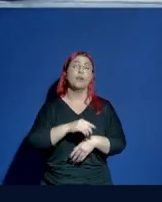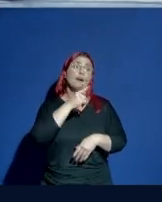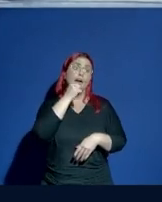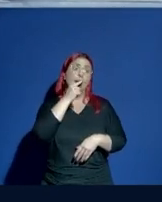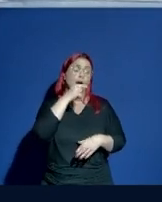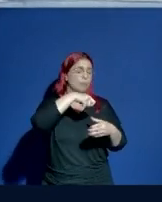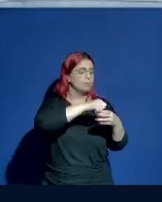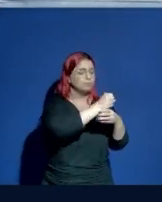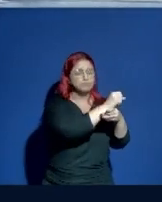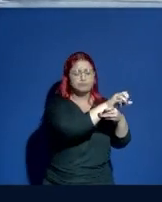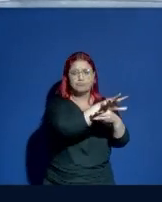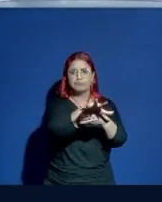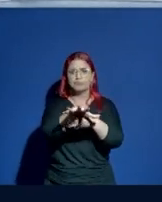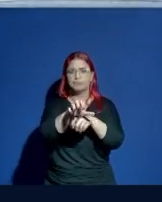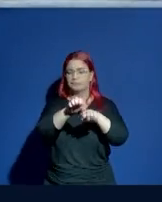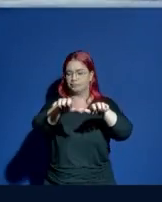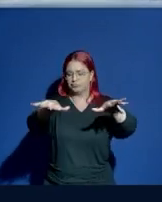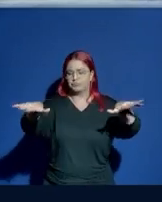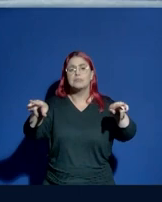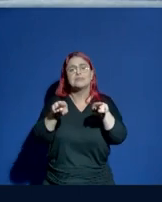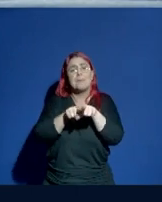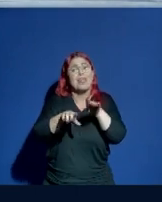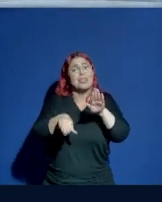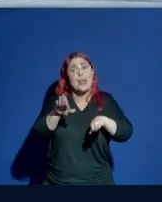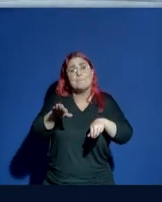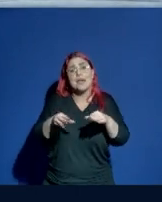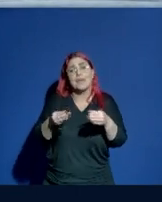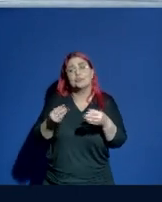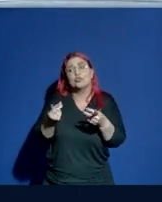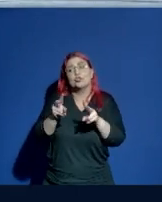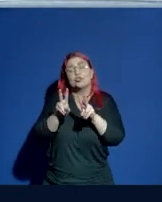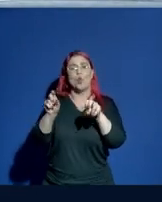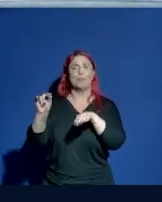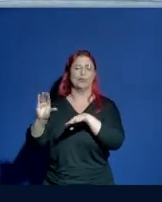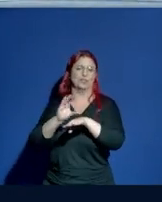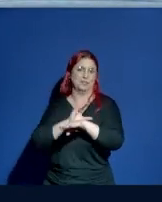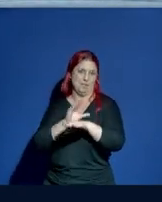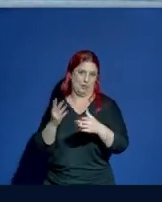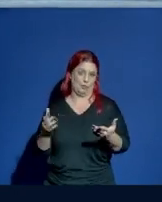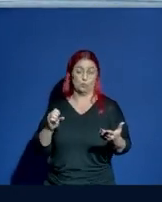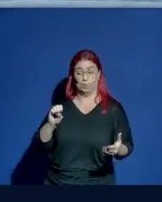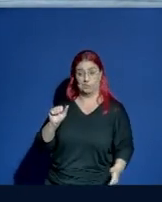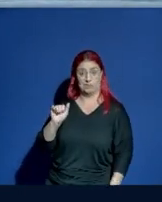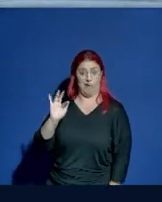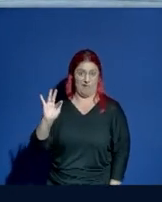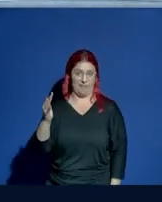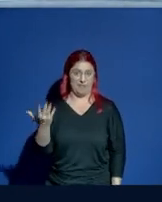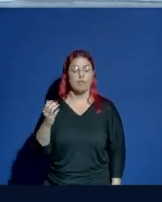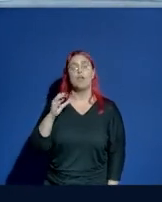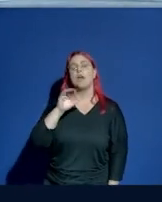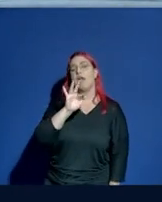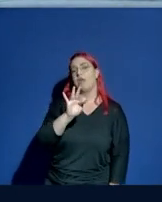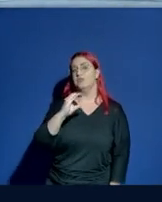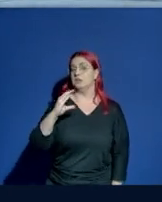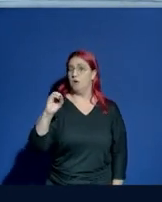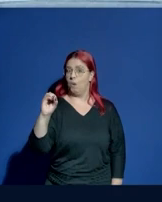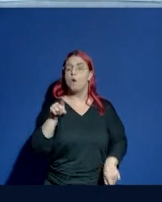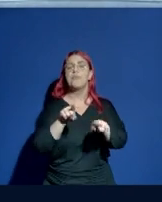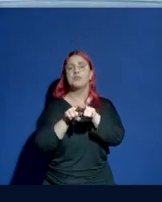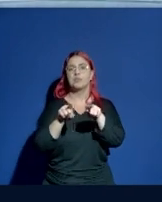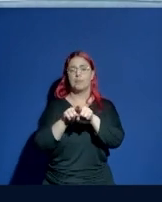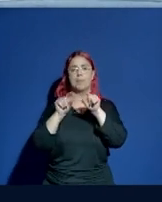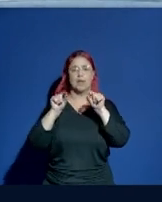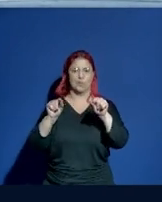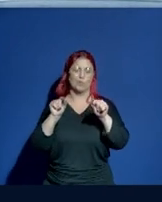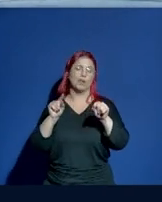depende muito o segmento de irrigação depende muito de financiamento do plano safra Depende de fco e da linha pro